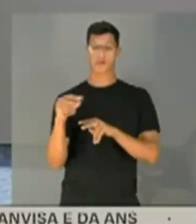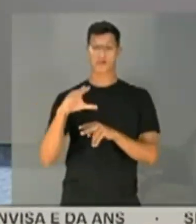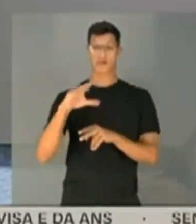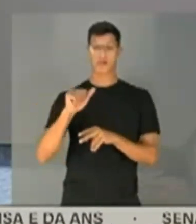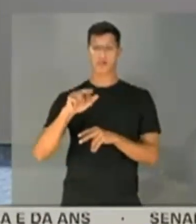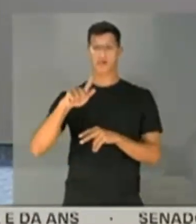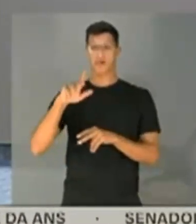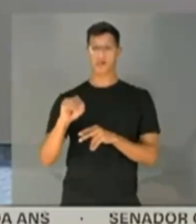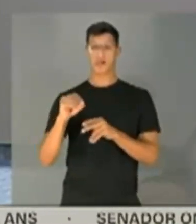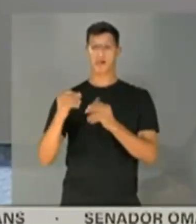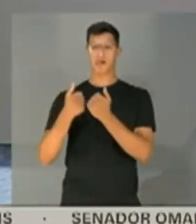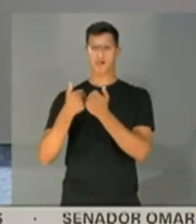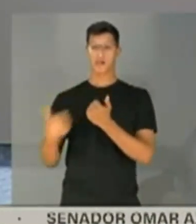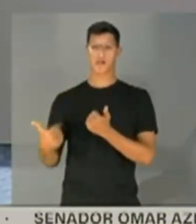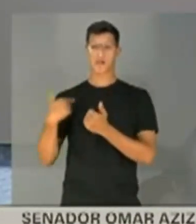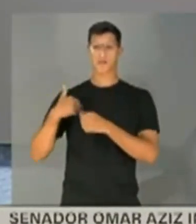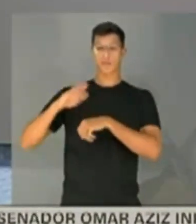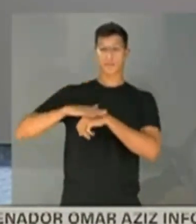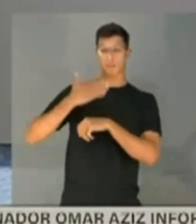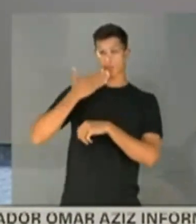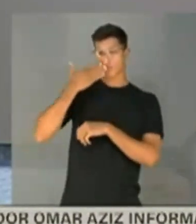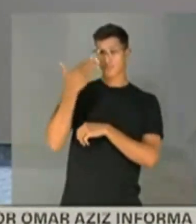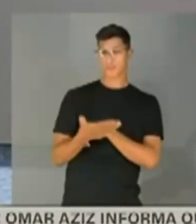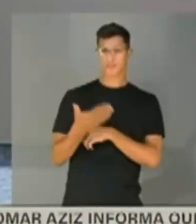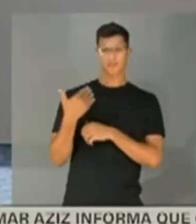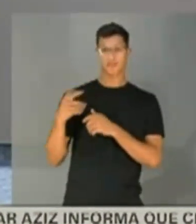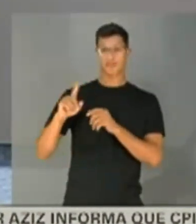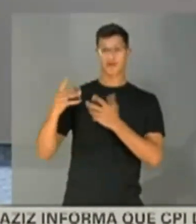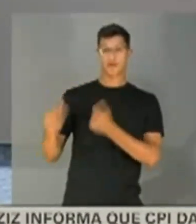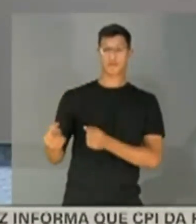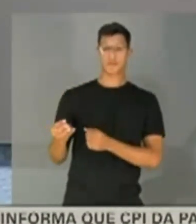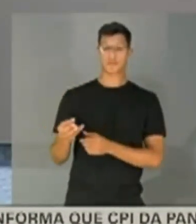cargo ficou vazio, e foi quando ele me fez esse pedido e eu